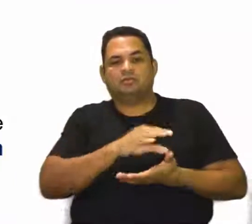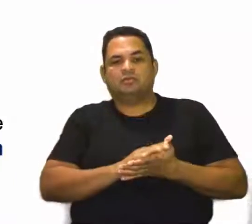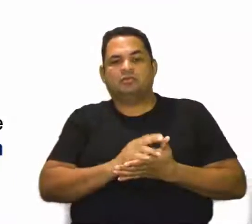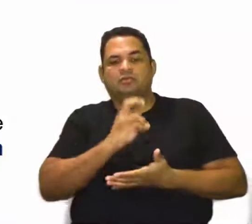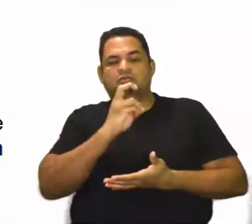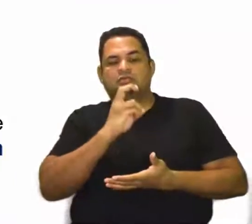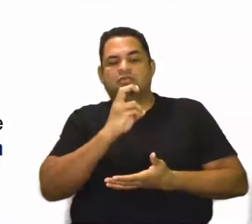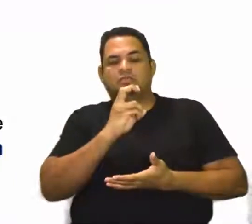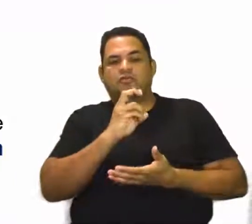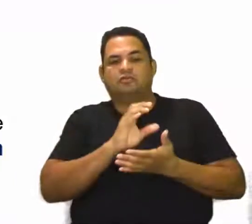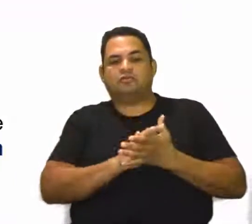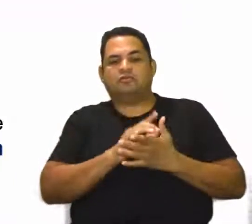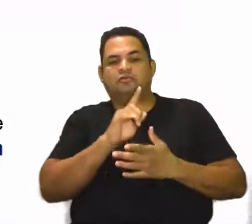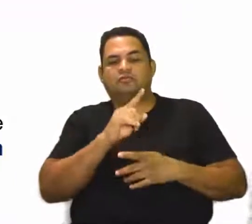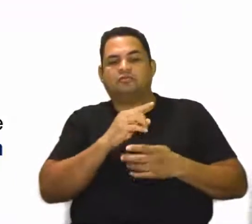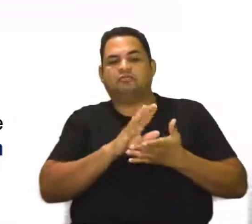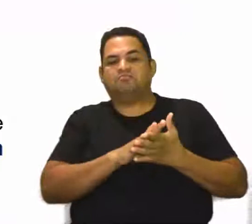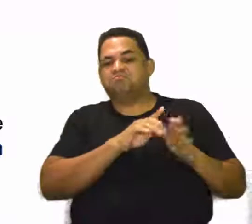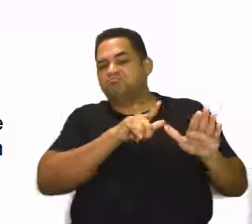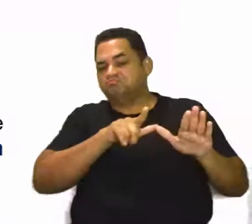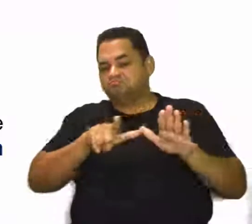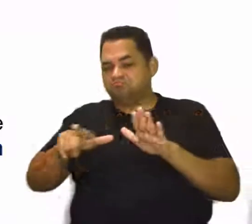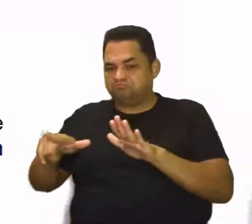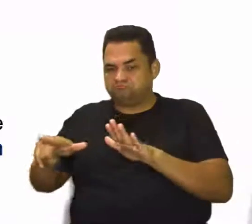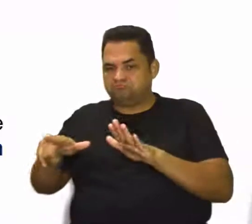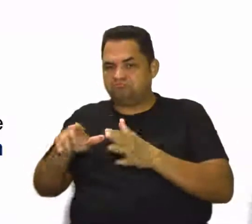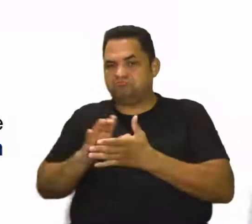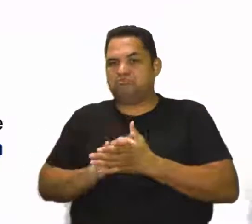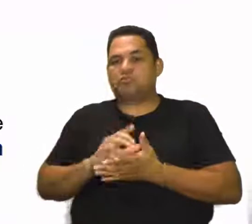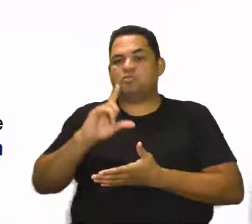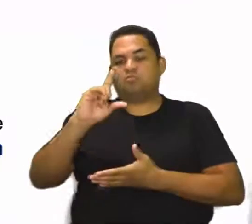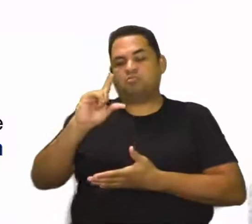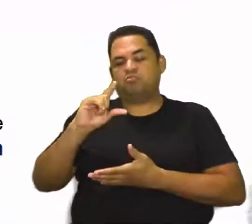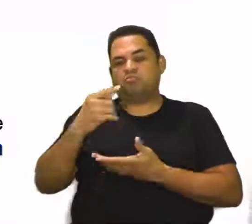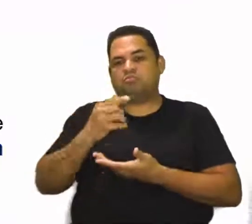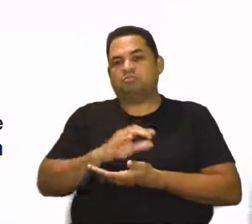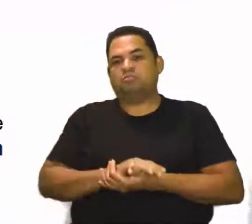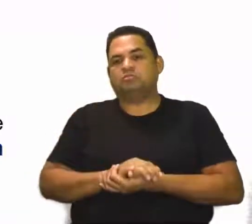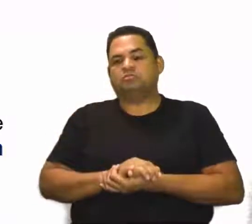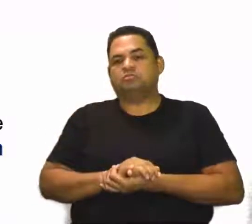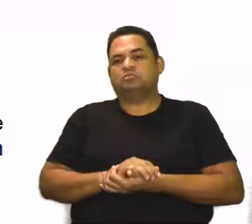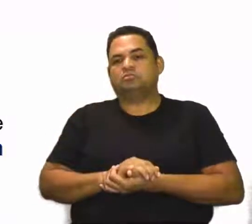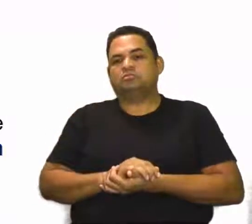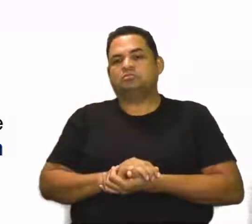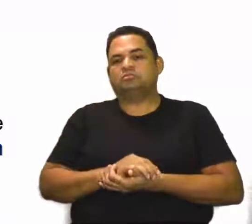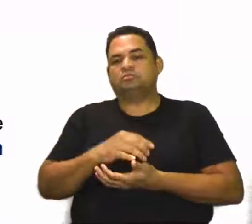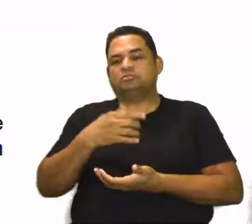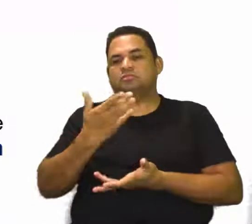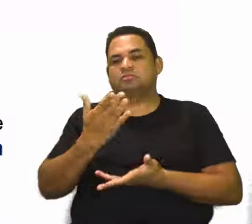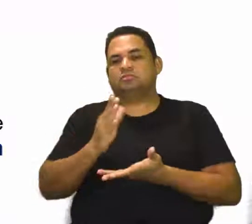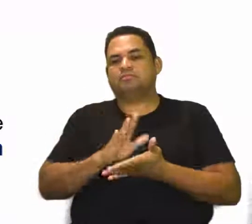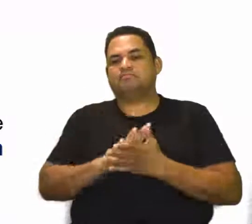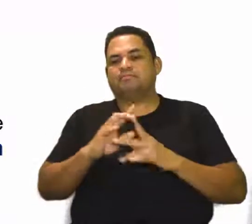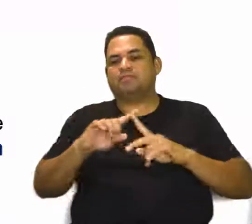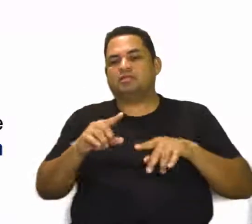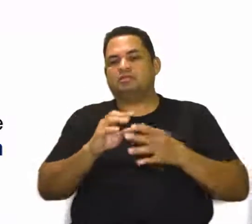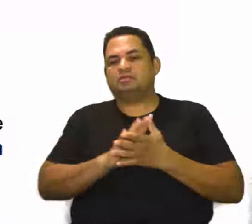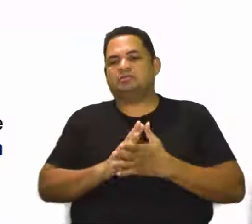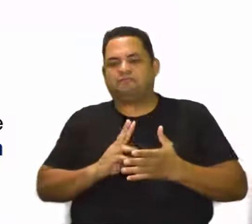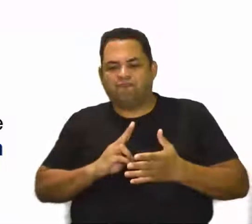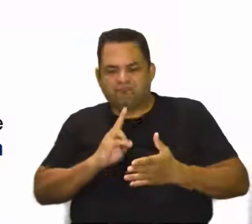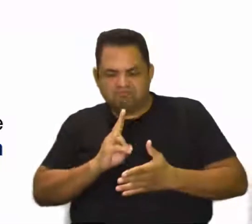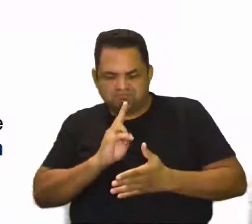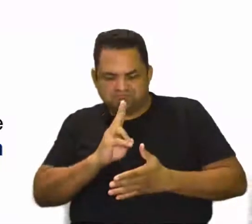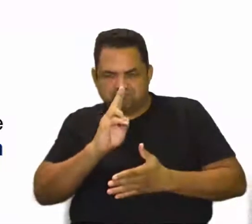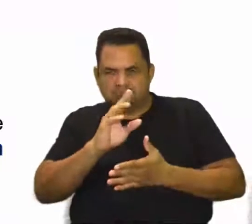5 vezes por semana e eu posso fazer um pouco menos ali, né, de minutos por semana, mais vigoroso, que